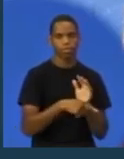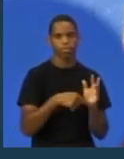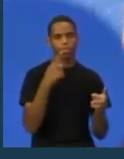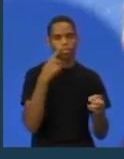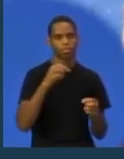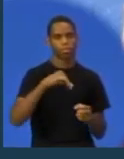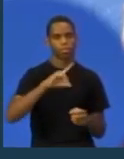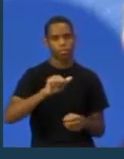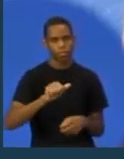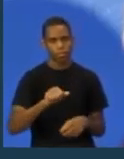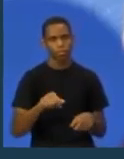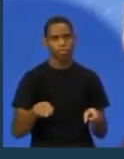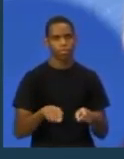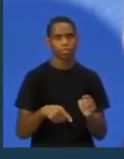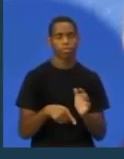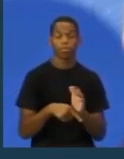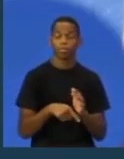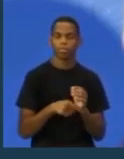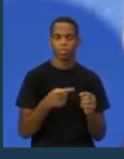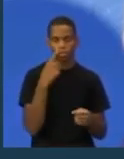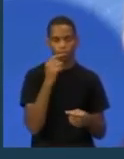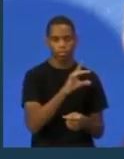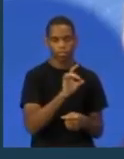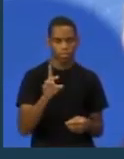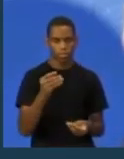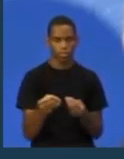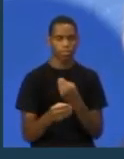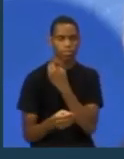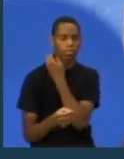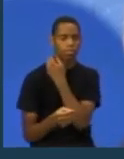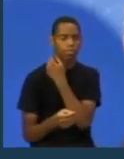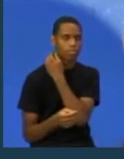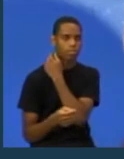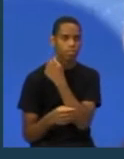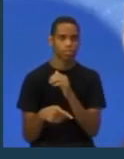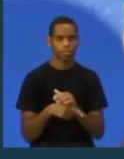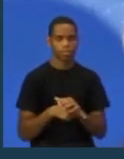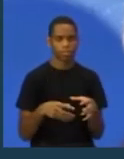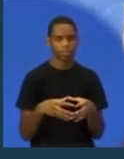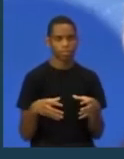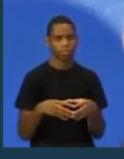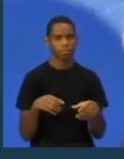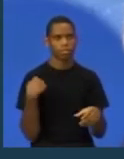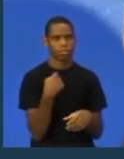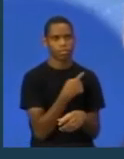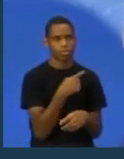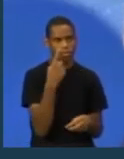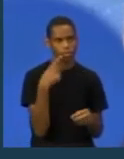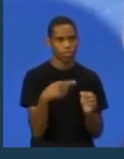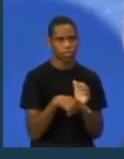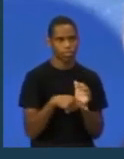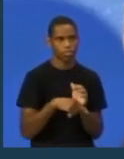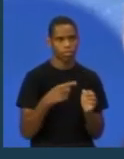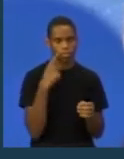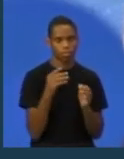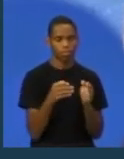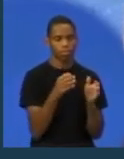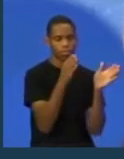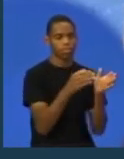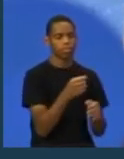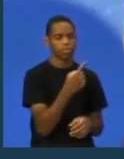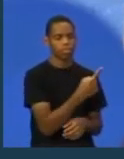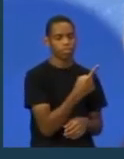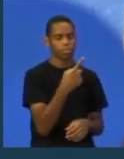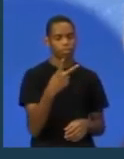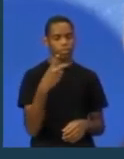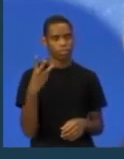valor de média dos valores individuais de um determinado grupo. Então, nós temos lá na coluna central, na